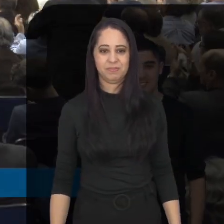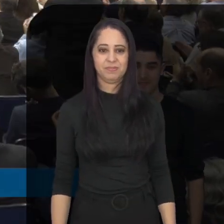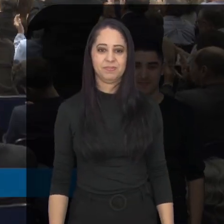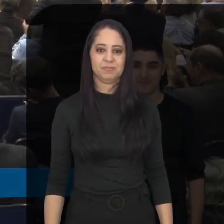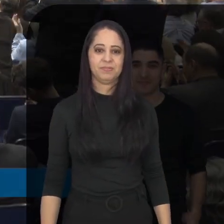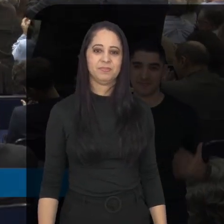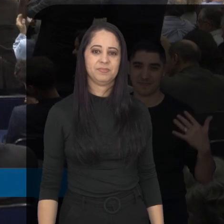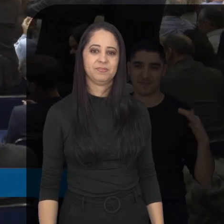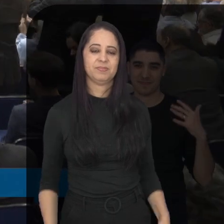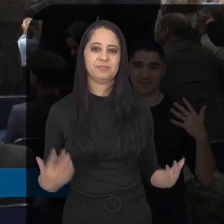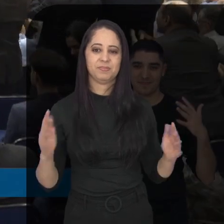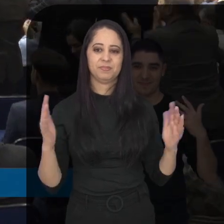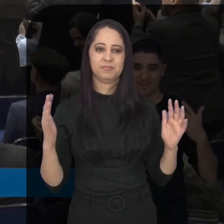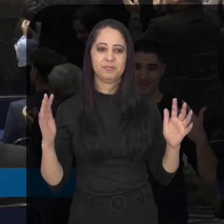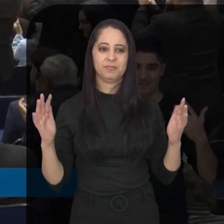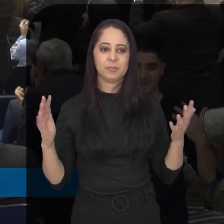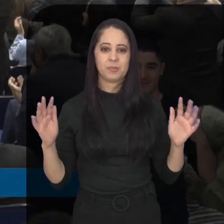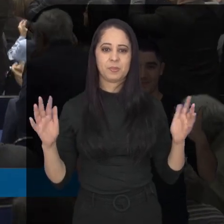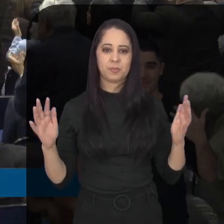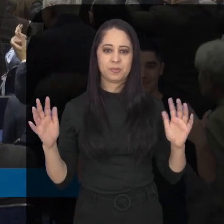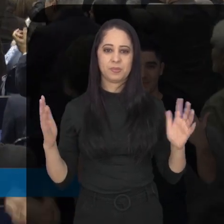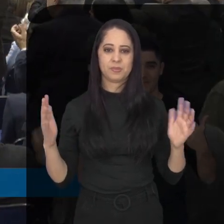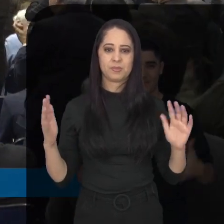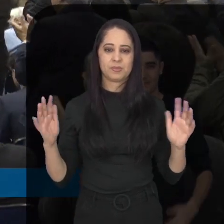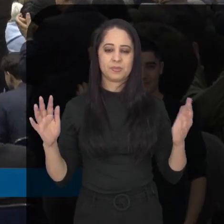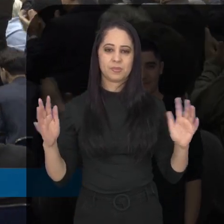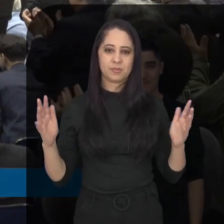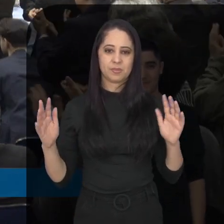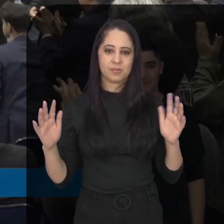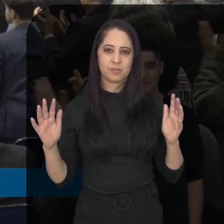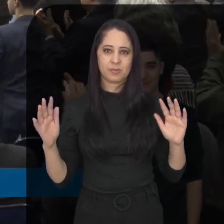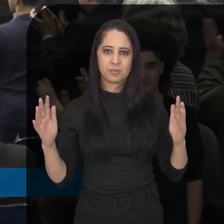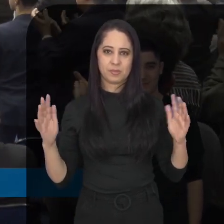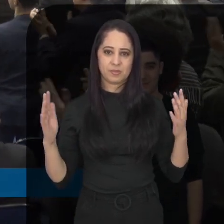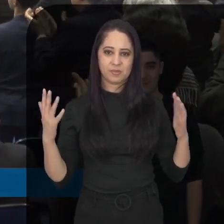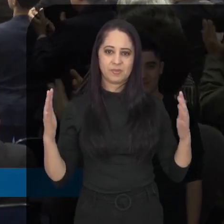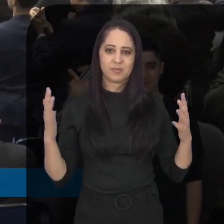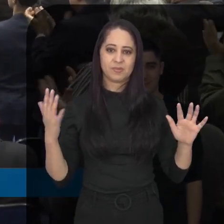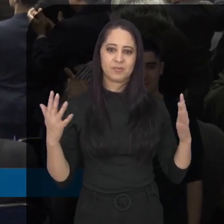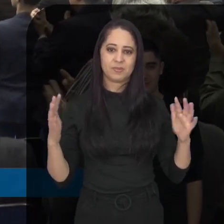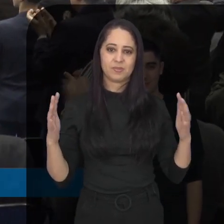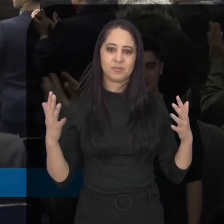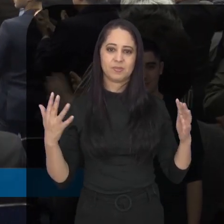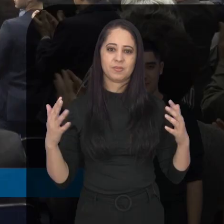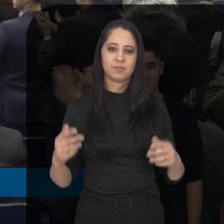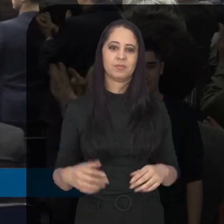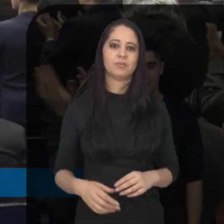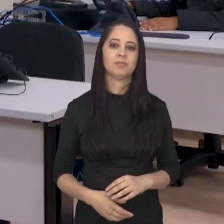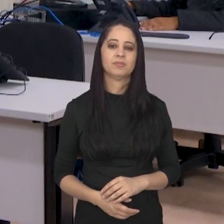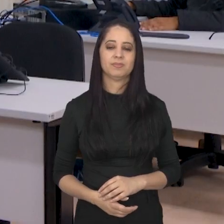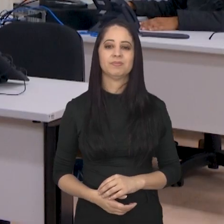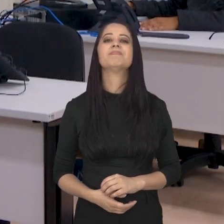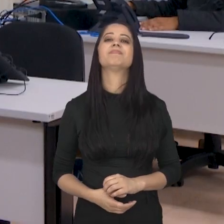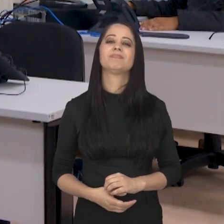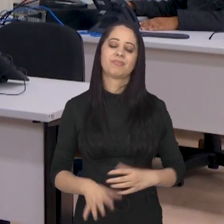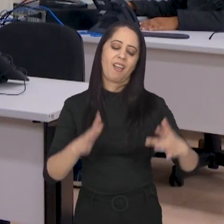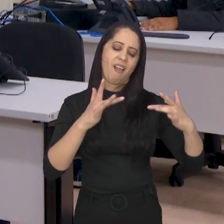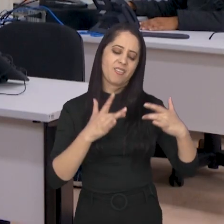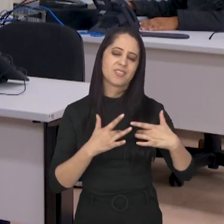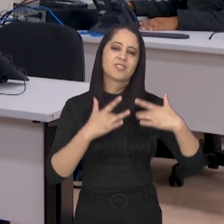com a homenagem e declarou seu amor pela cidade. Quero dizer que estou muito feliz, feliz mesmo.